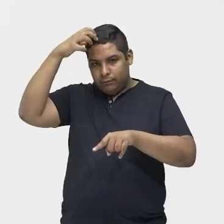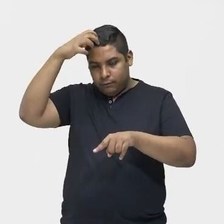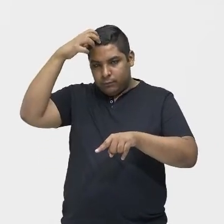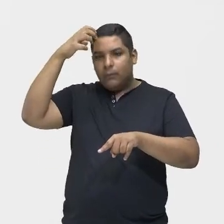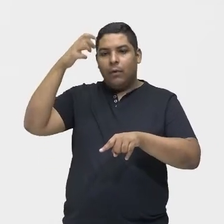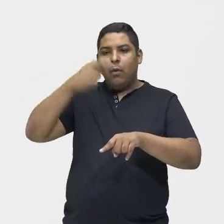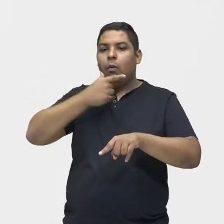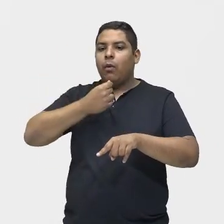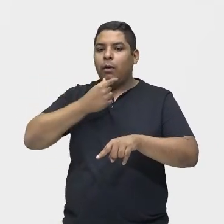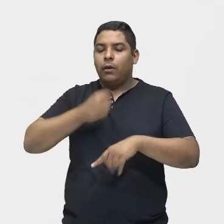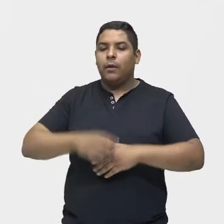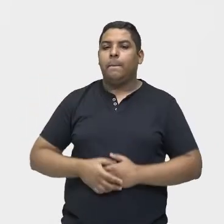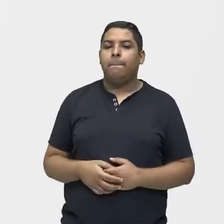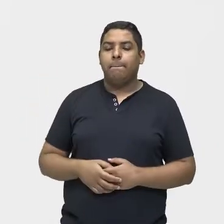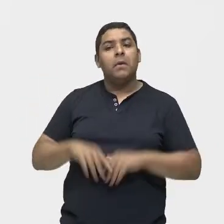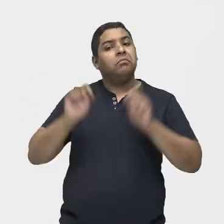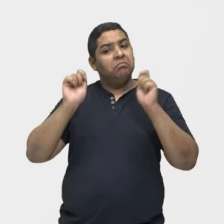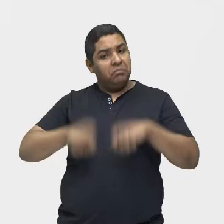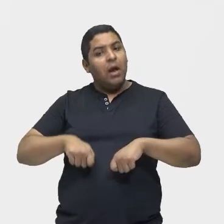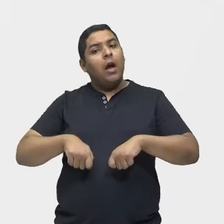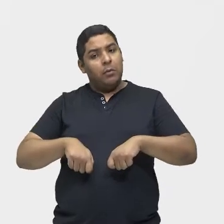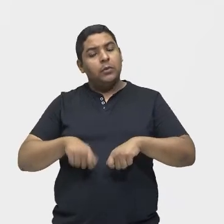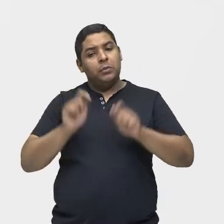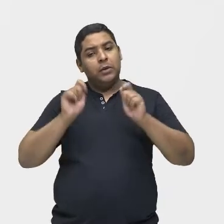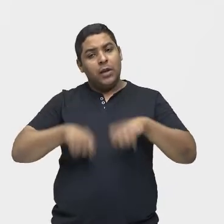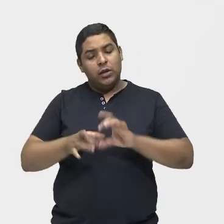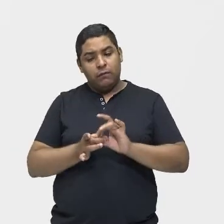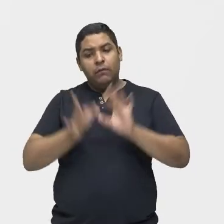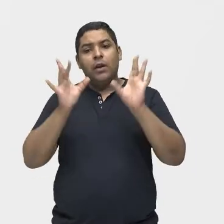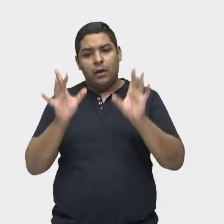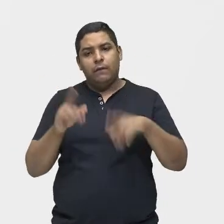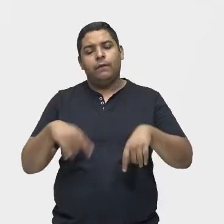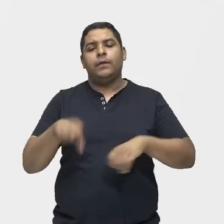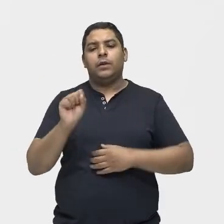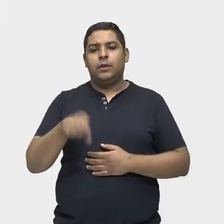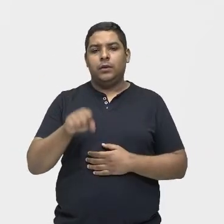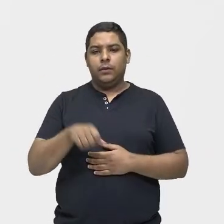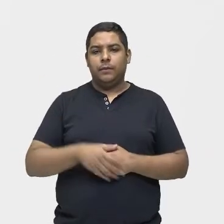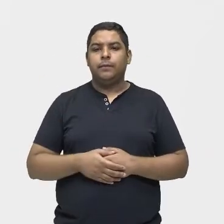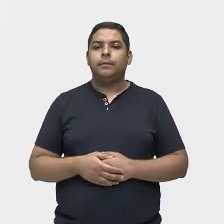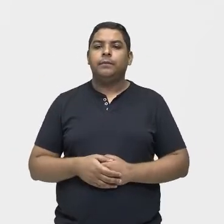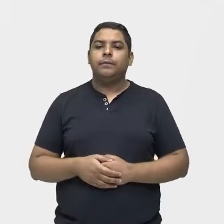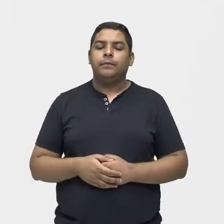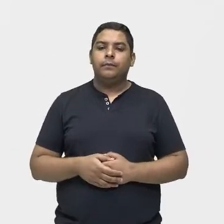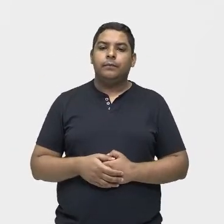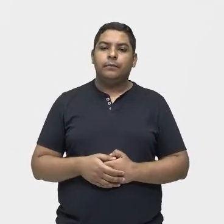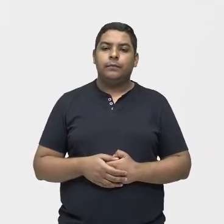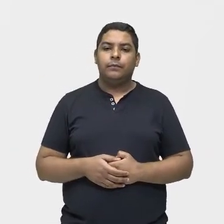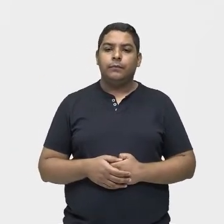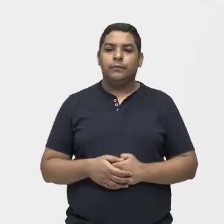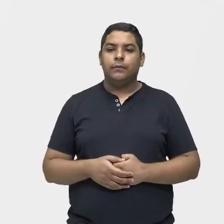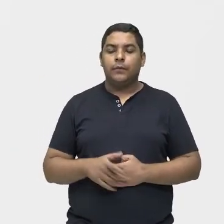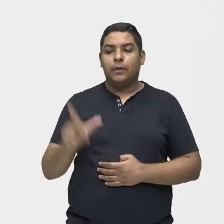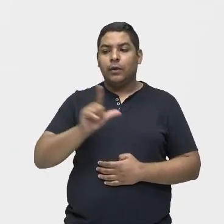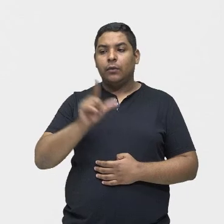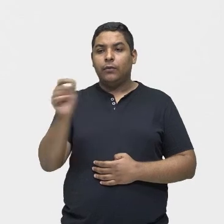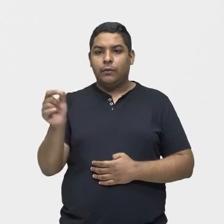ser defendido por outra peça, como a gente está vendo aqui nessa imagem que eu vou mostrar para vocês. Né? Então, na imagem da